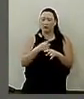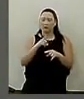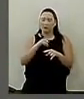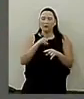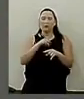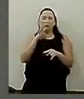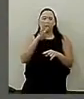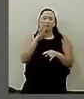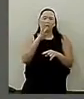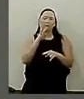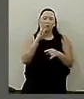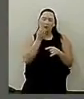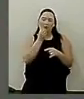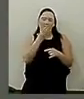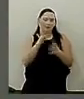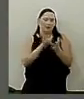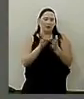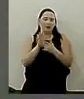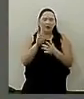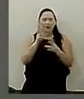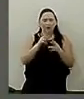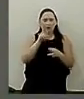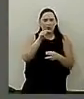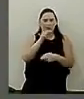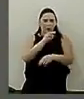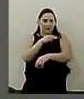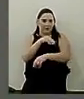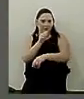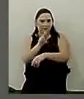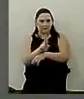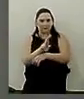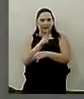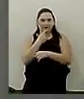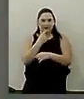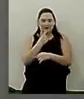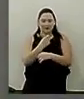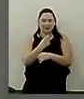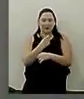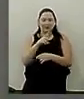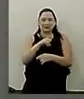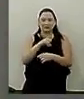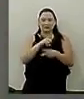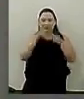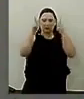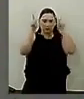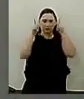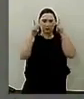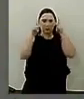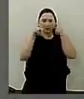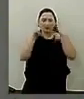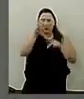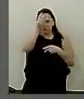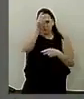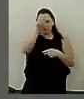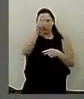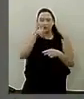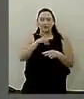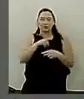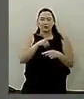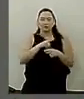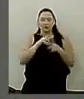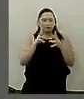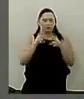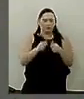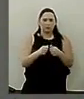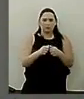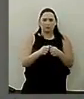Gostaria de ver um igual aquele lá do Mar Vermelho, que o desenho animado do príncipe do Egito colocou até o camelo com o queixo